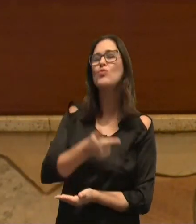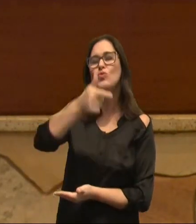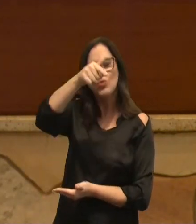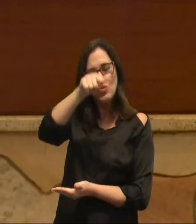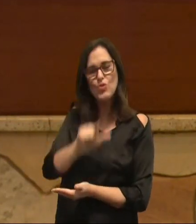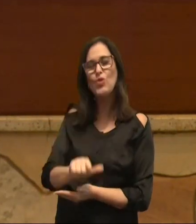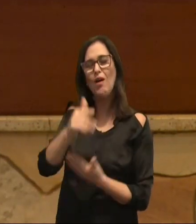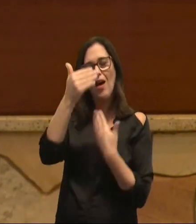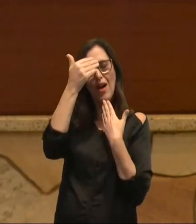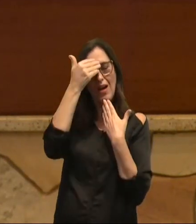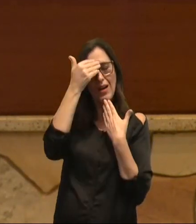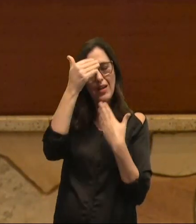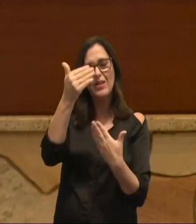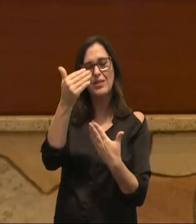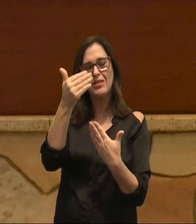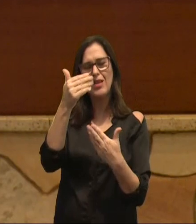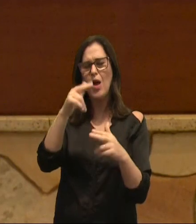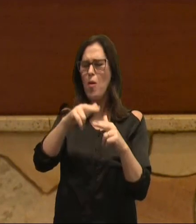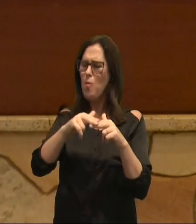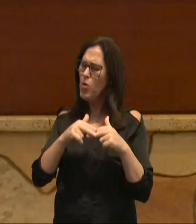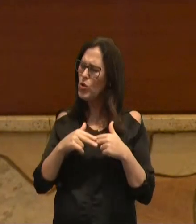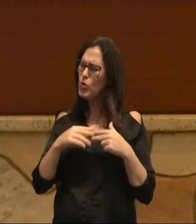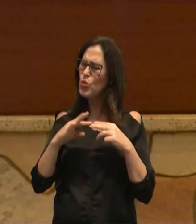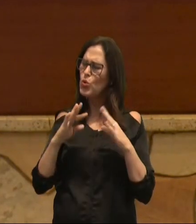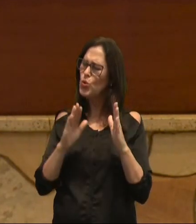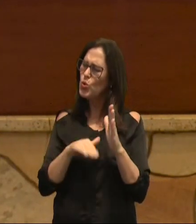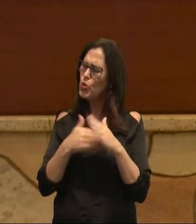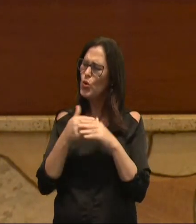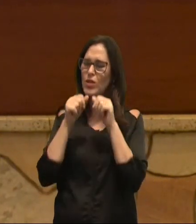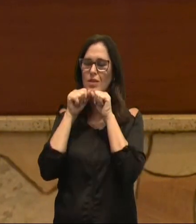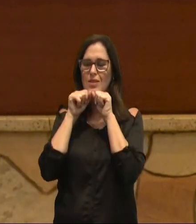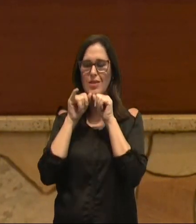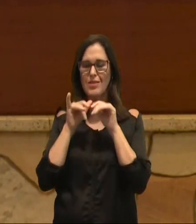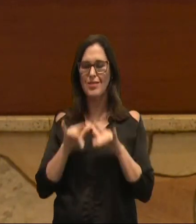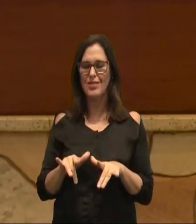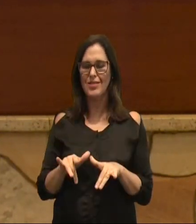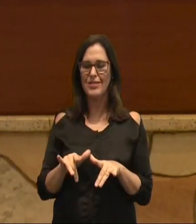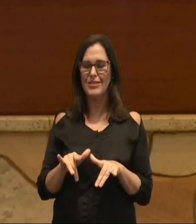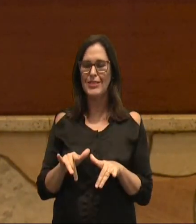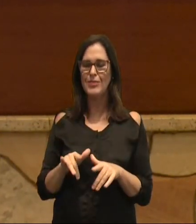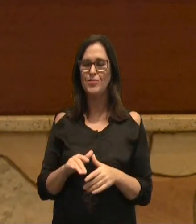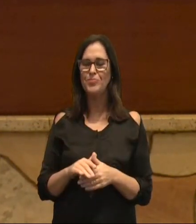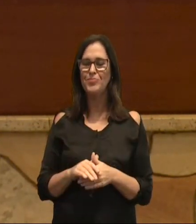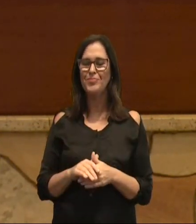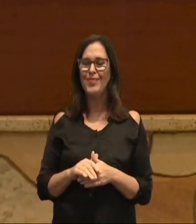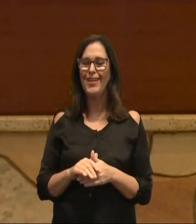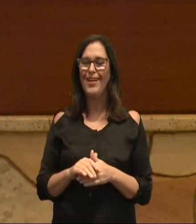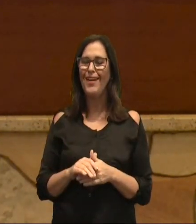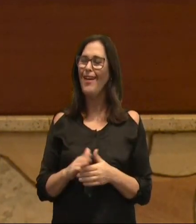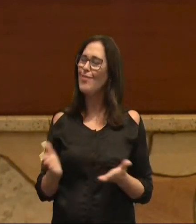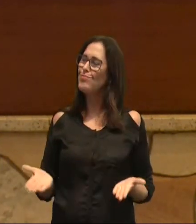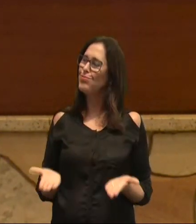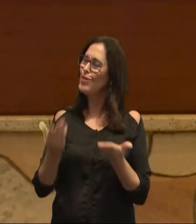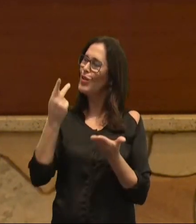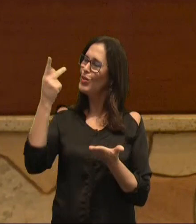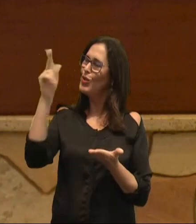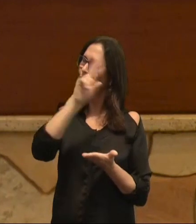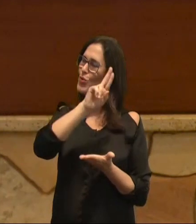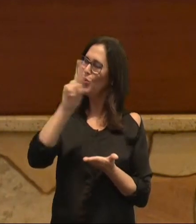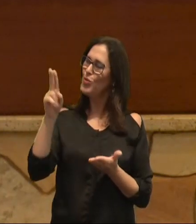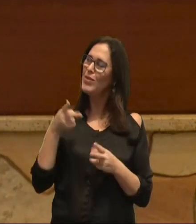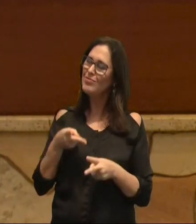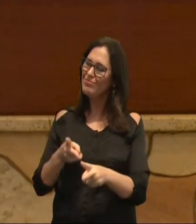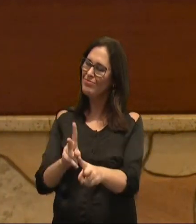vez, agradecemos por todas as bênçãos e que engrandecido seja o Teu nome